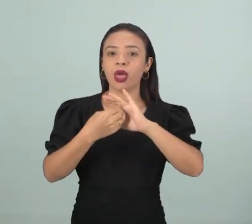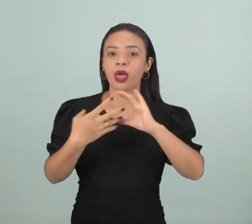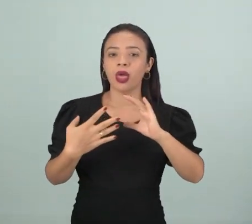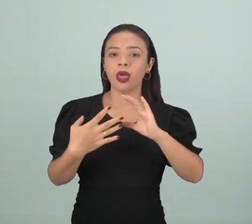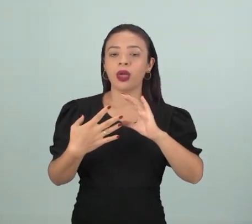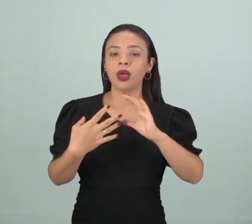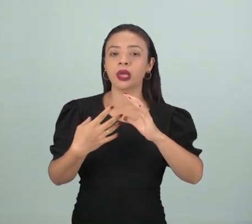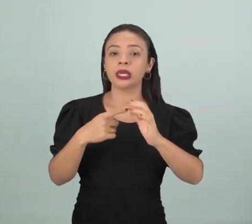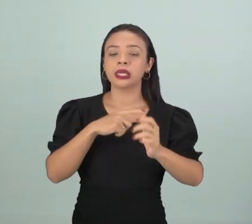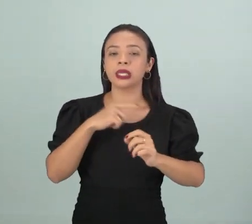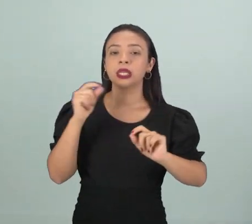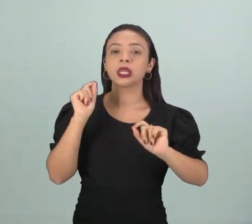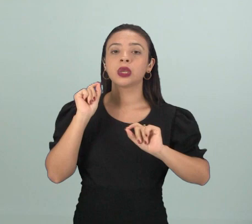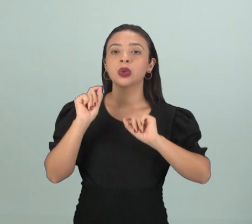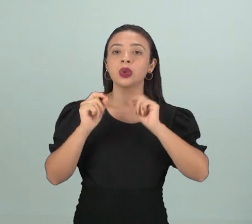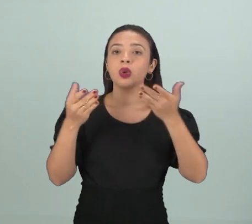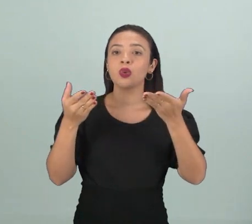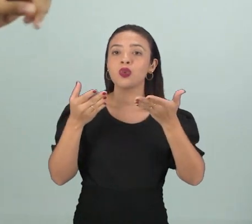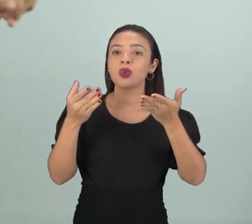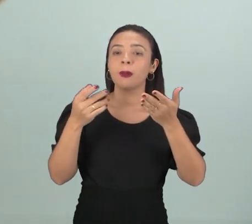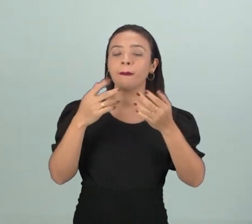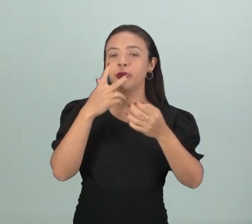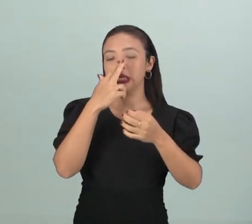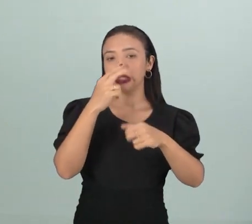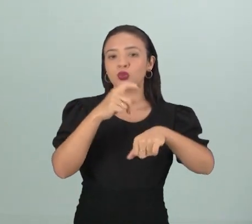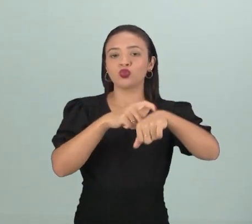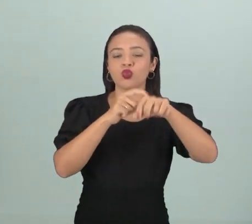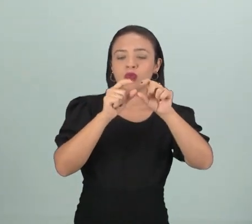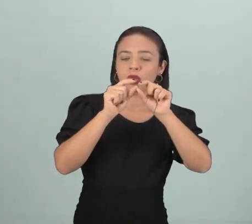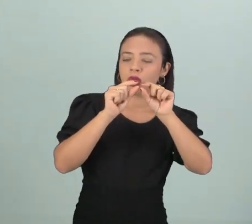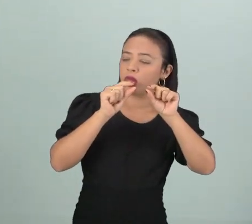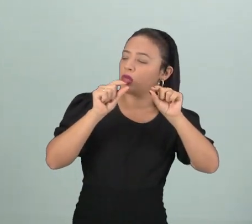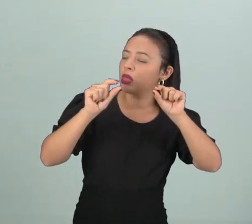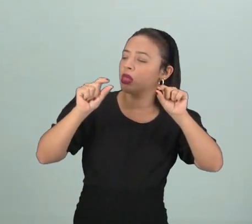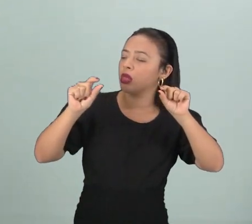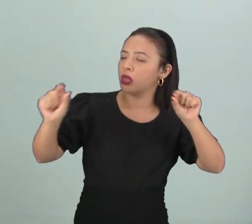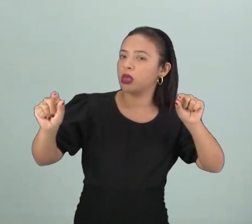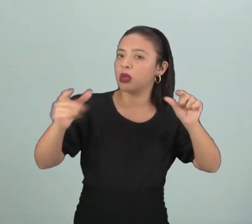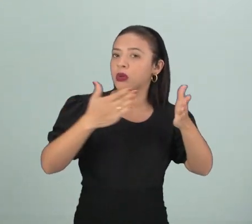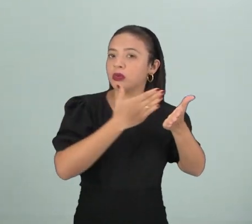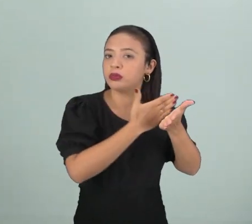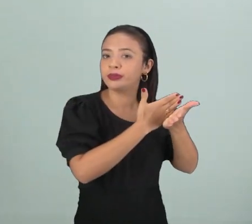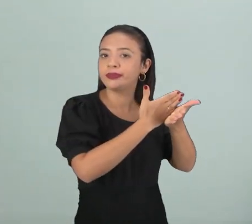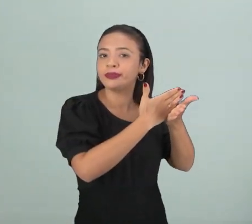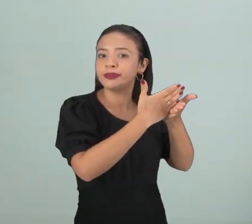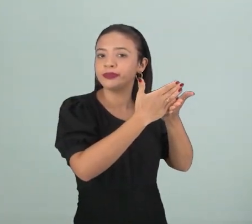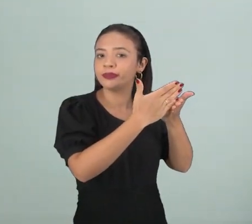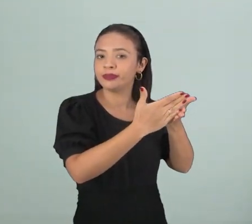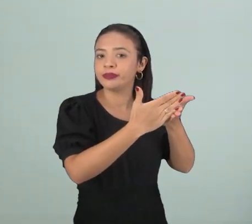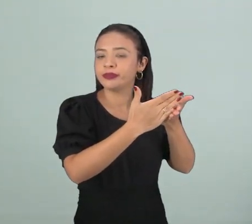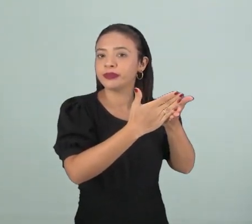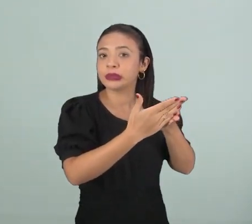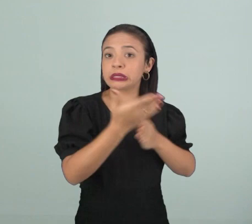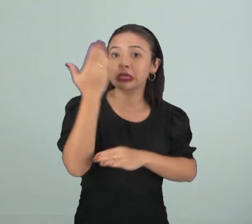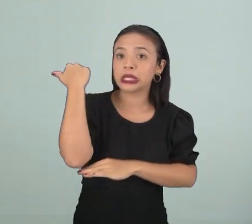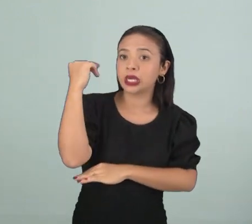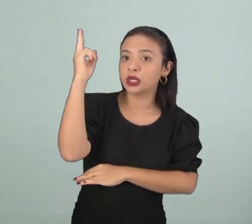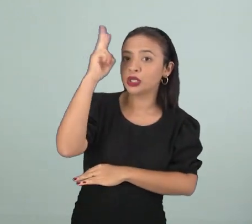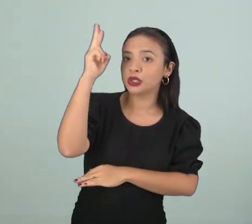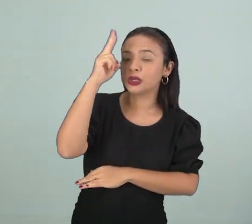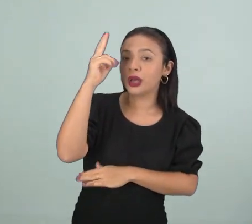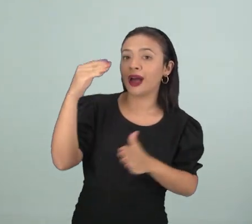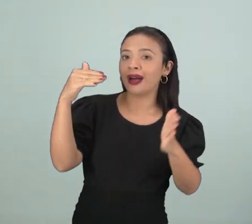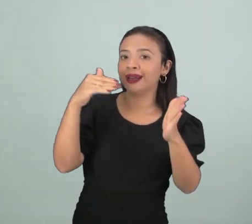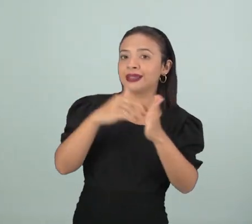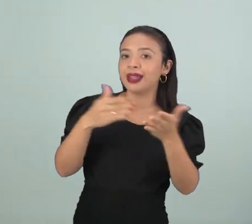que a gente tem como essa chamada linha do tempo, certo? Desde lá do que é classificado como pré-história